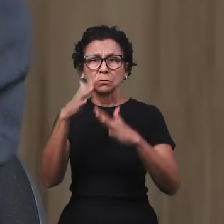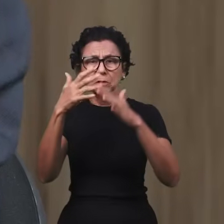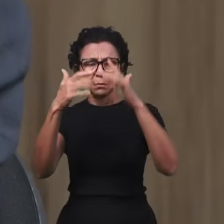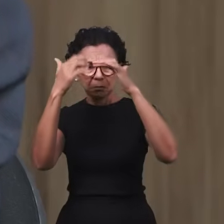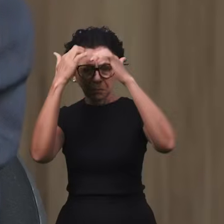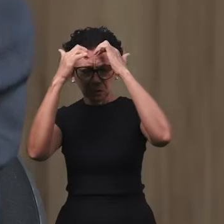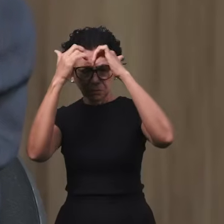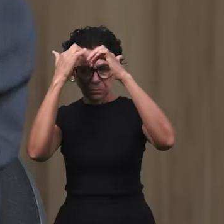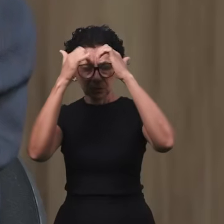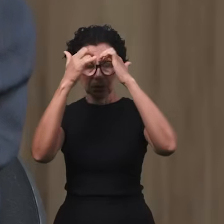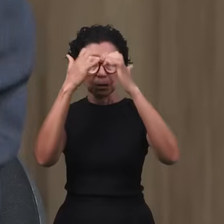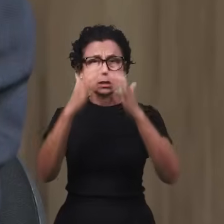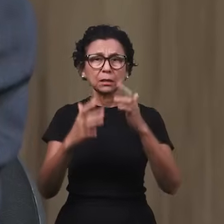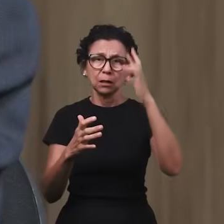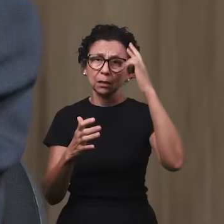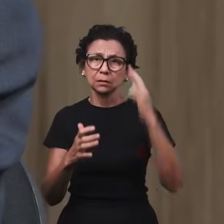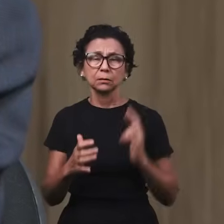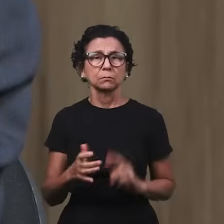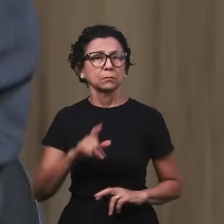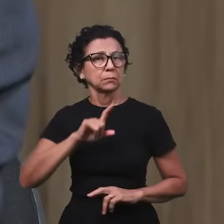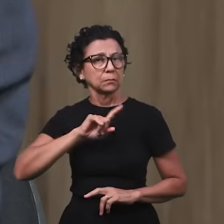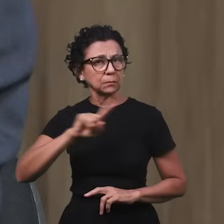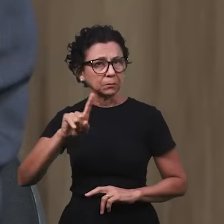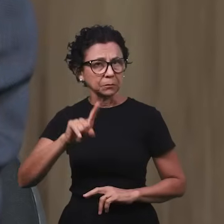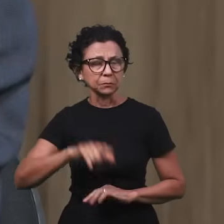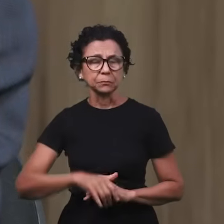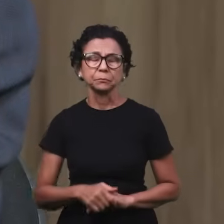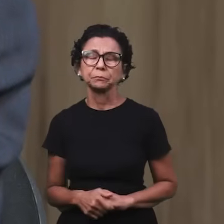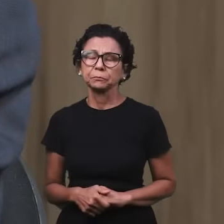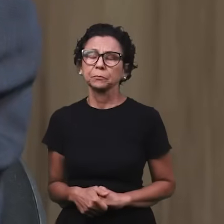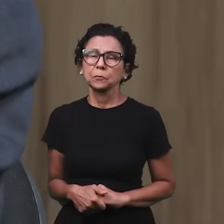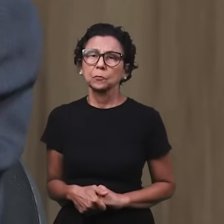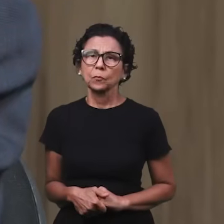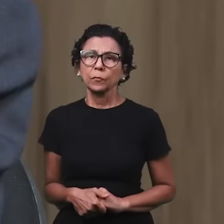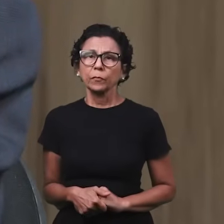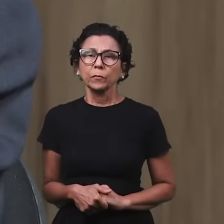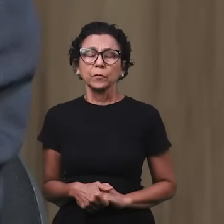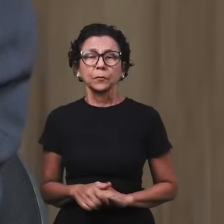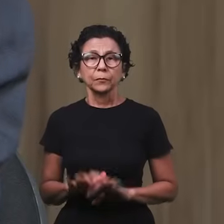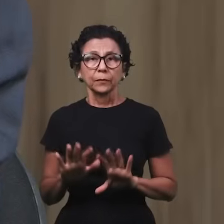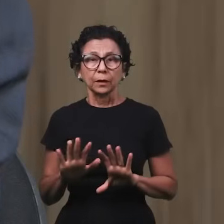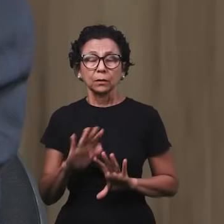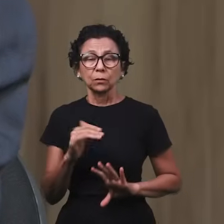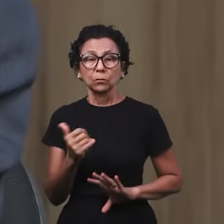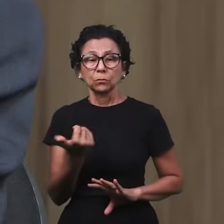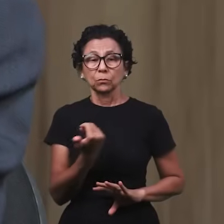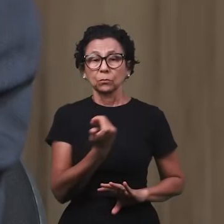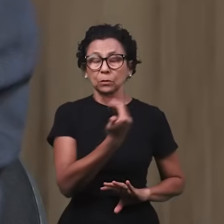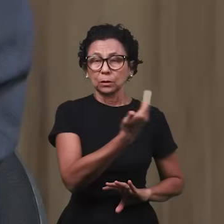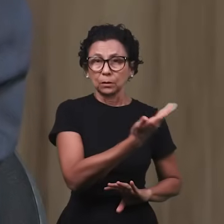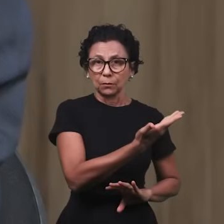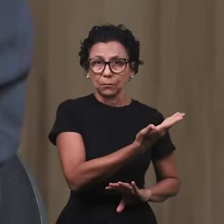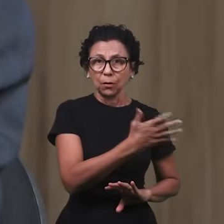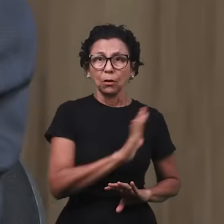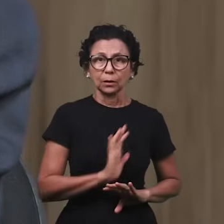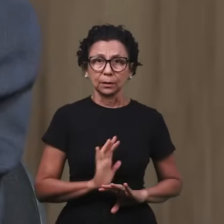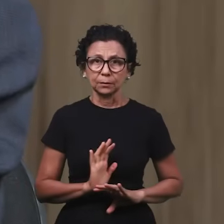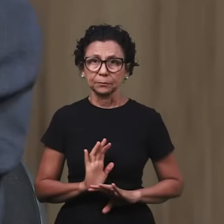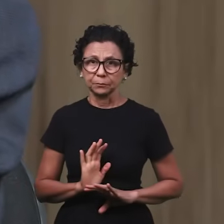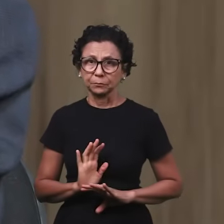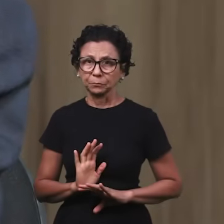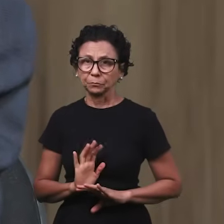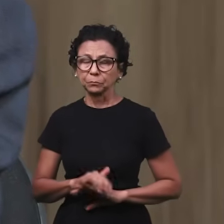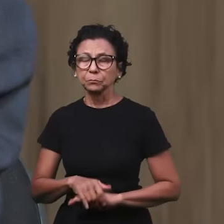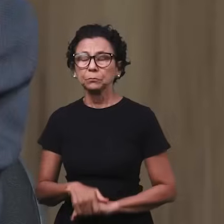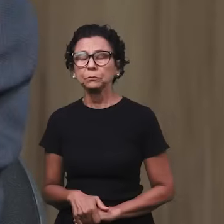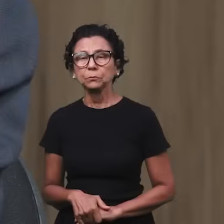coisas racionais, não. Então, o que acontece exatamente fora desse ambiente onde Deus se revela dentro do campo